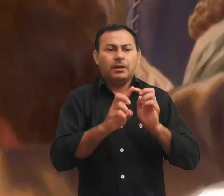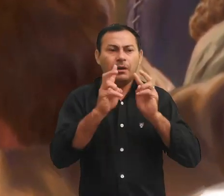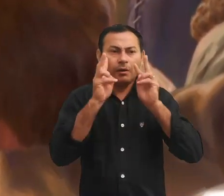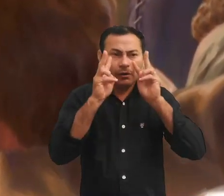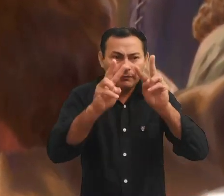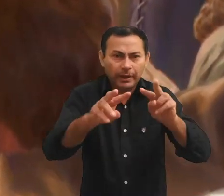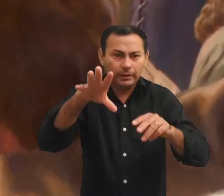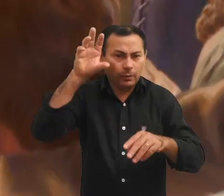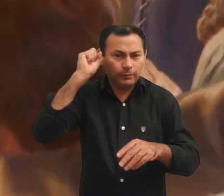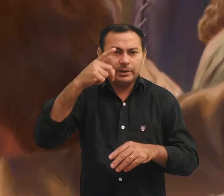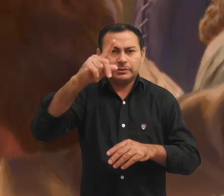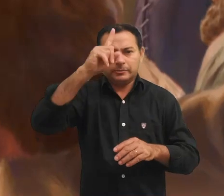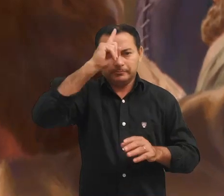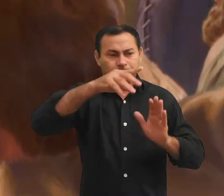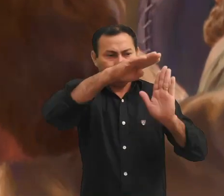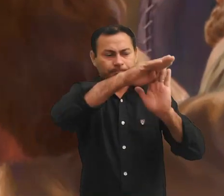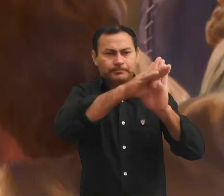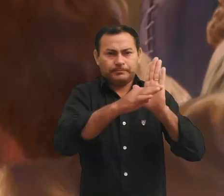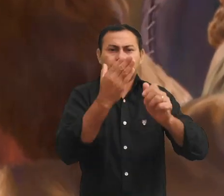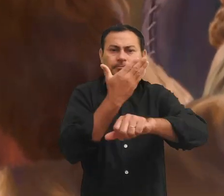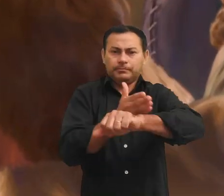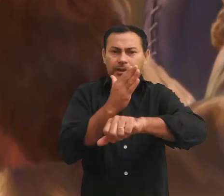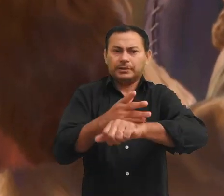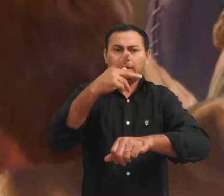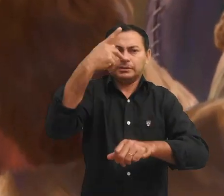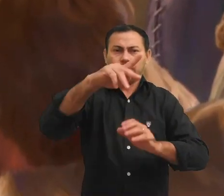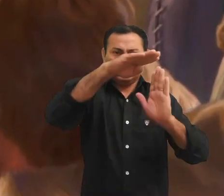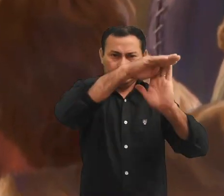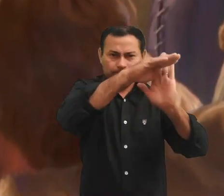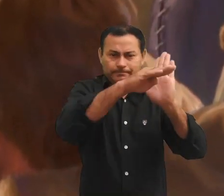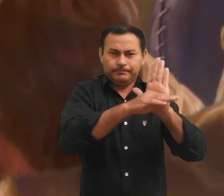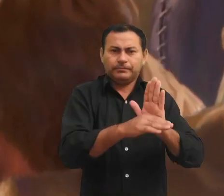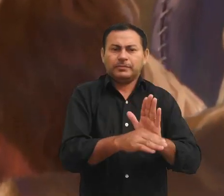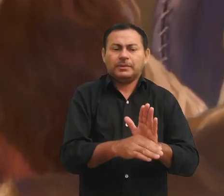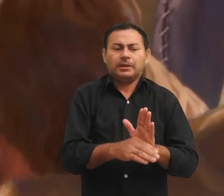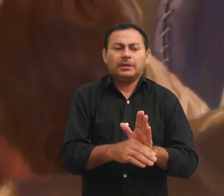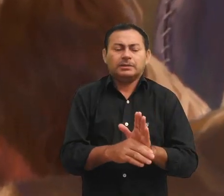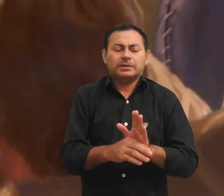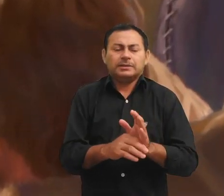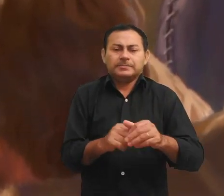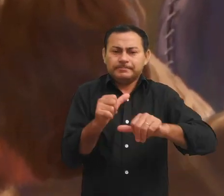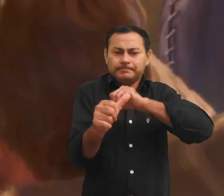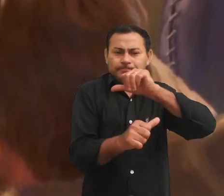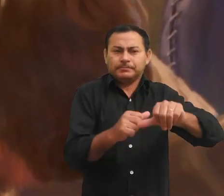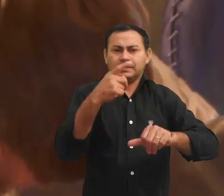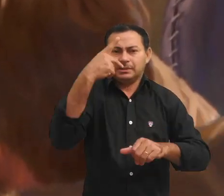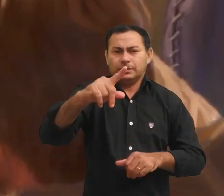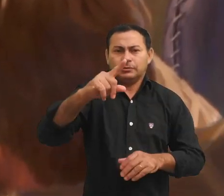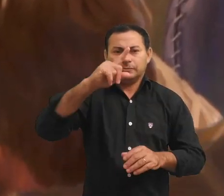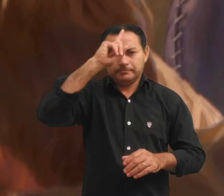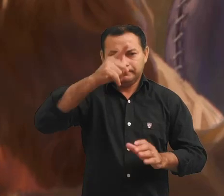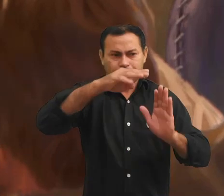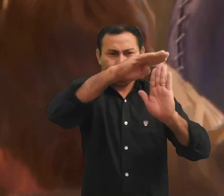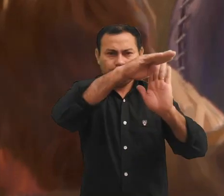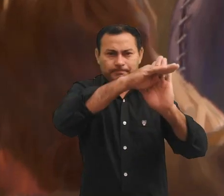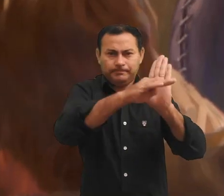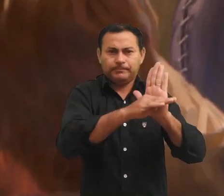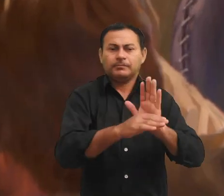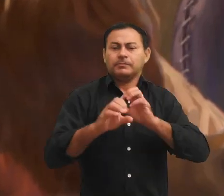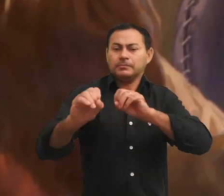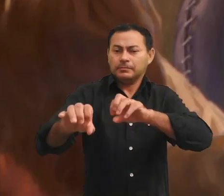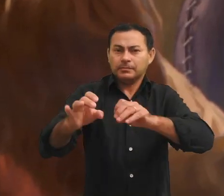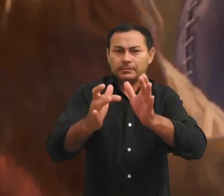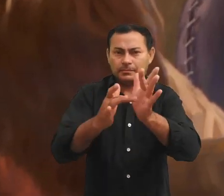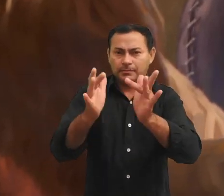mandamentos, ouvir os seus mandamentos, praticar os seus mandamentos, ser impactado pelos seus